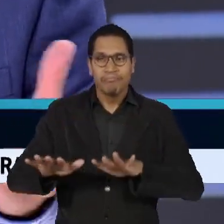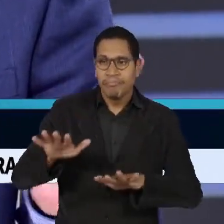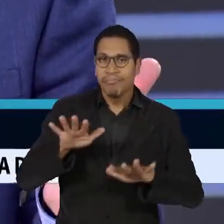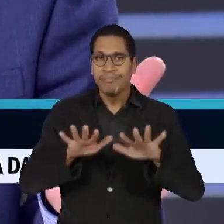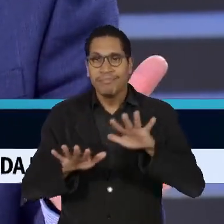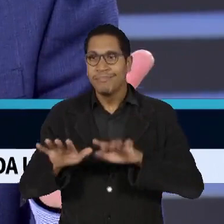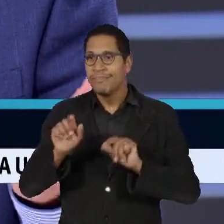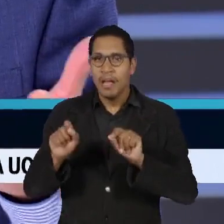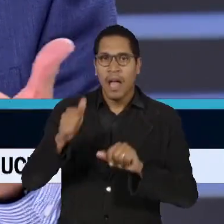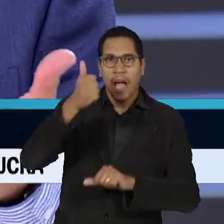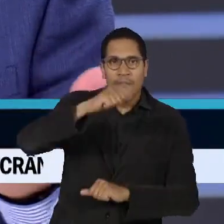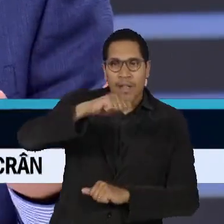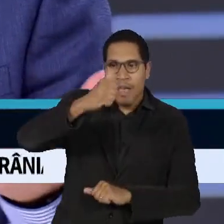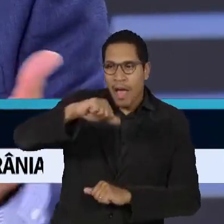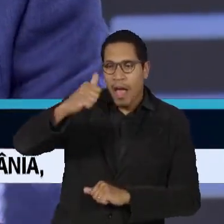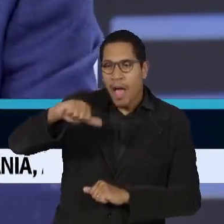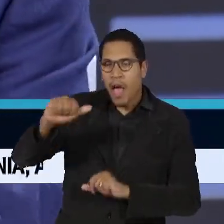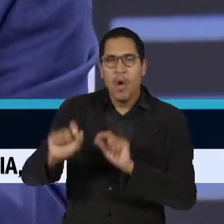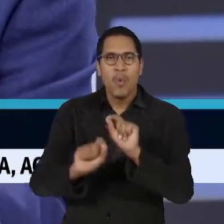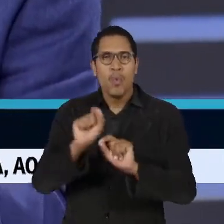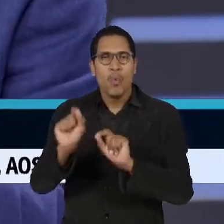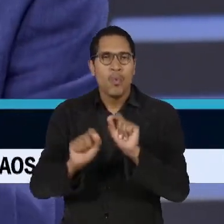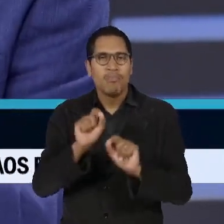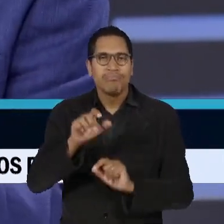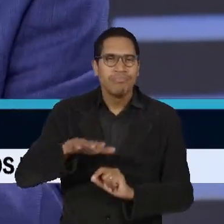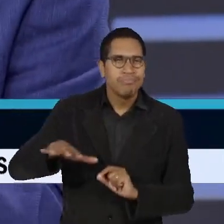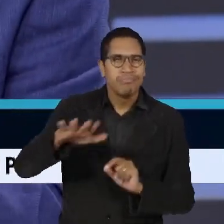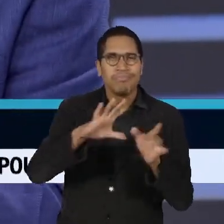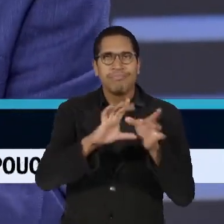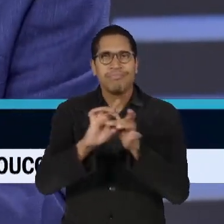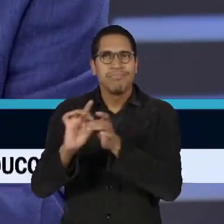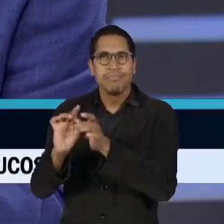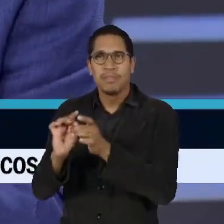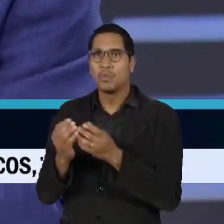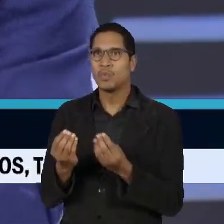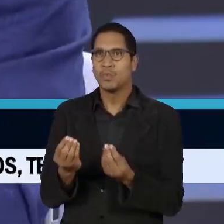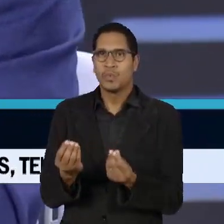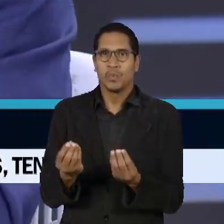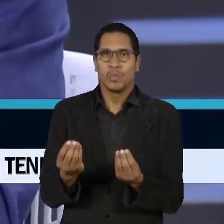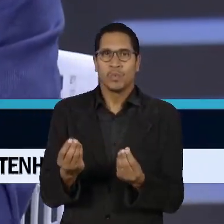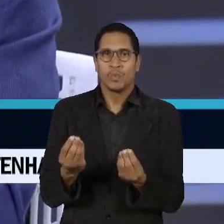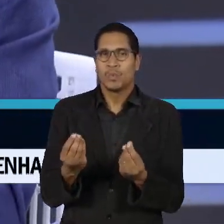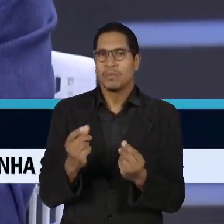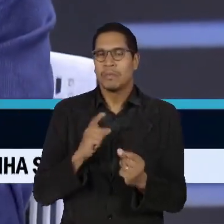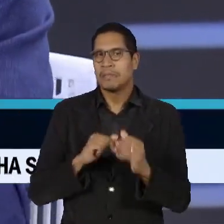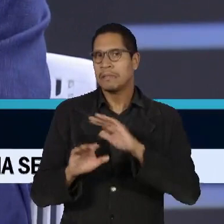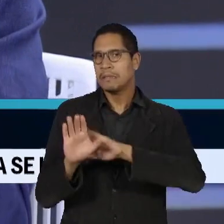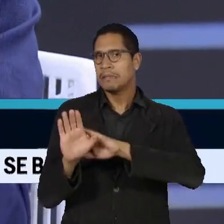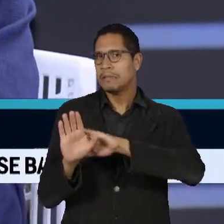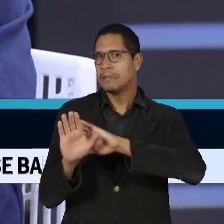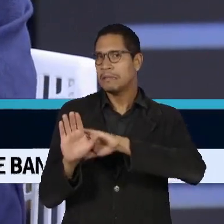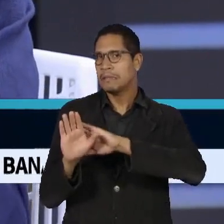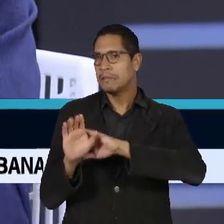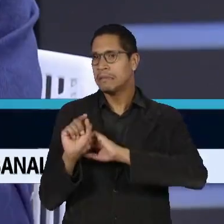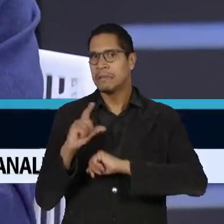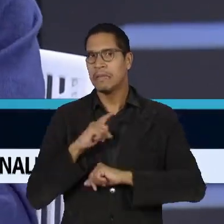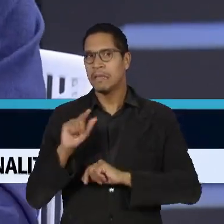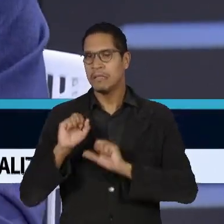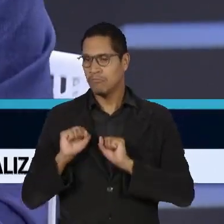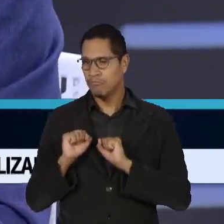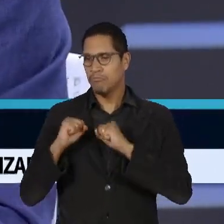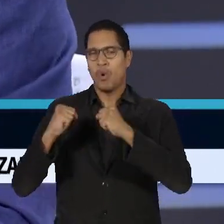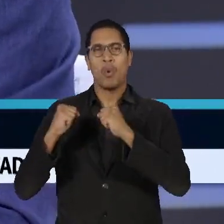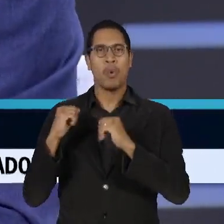para avaliar que o que que está por trás desse levante Qual é a gravidade